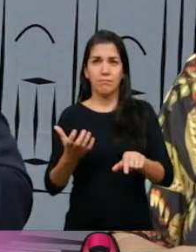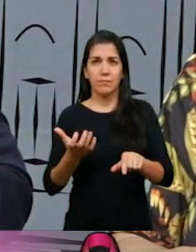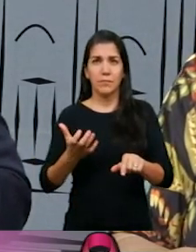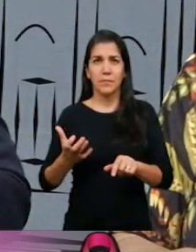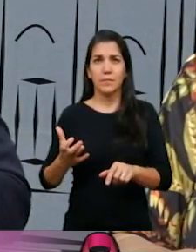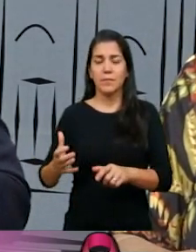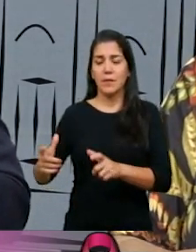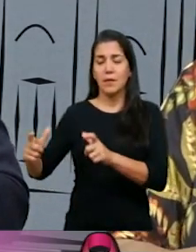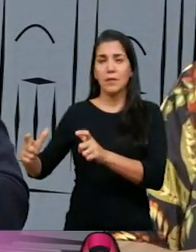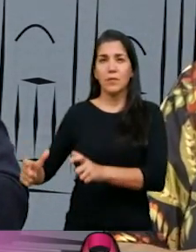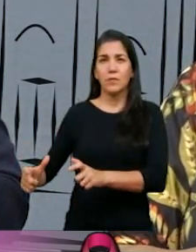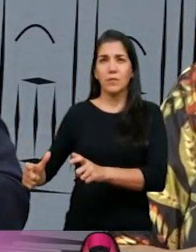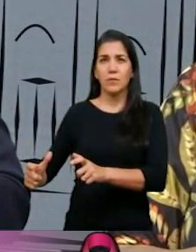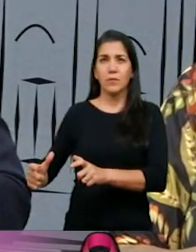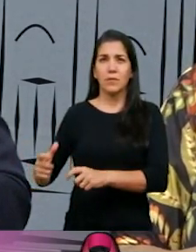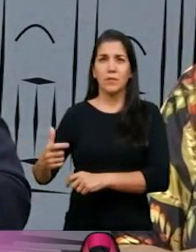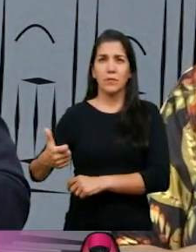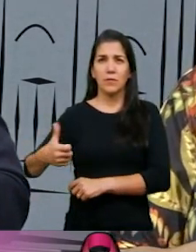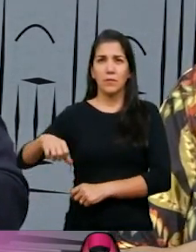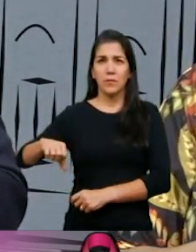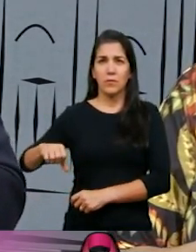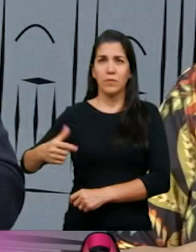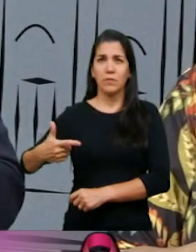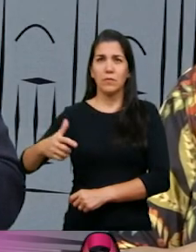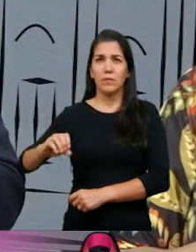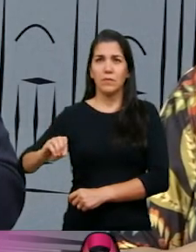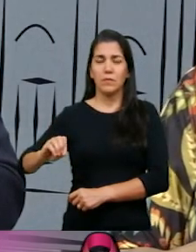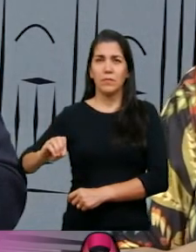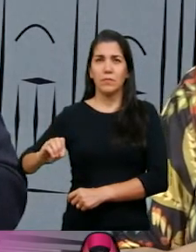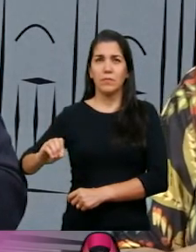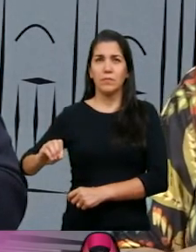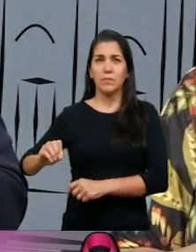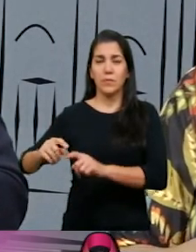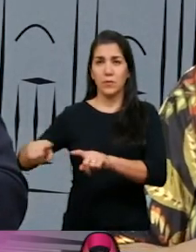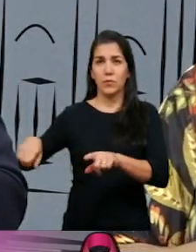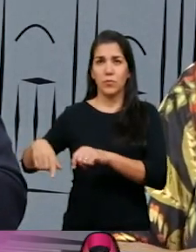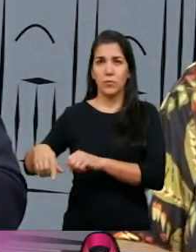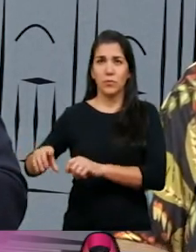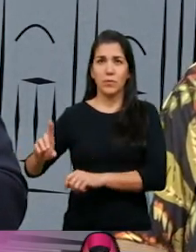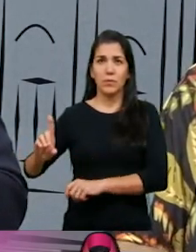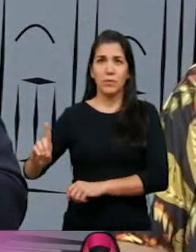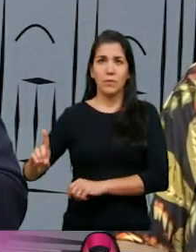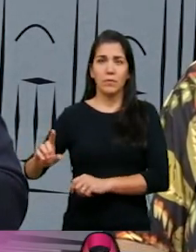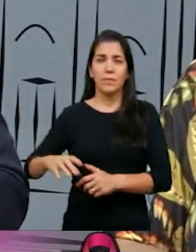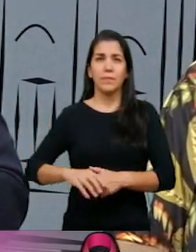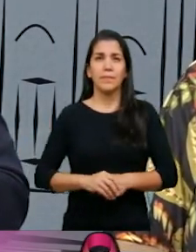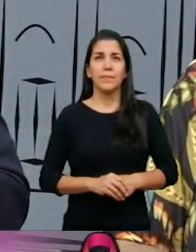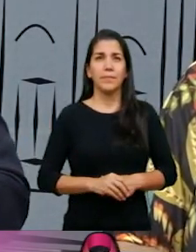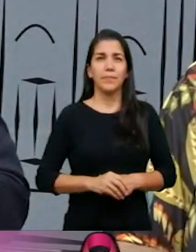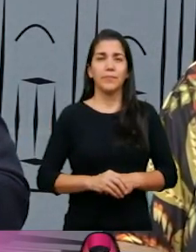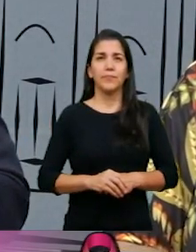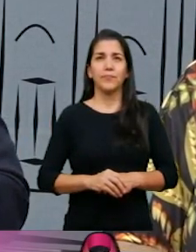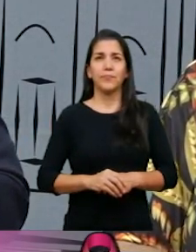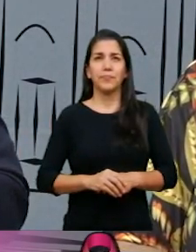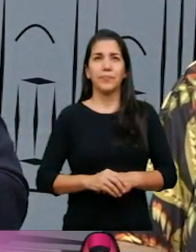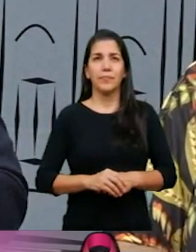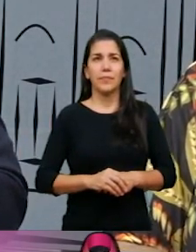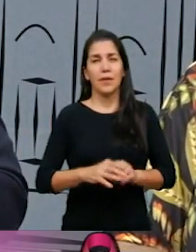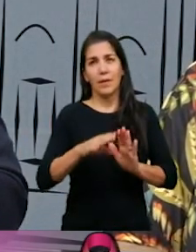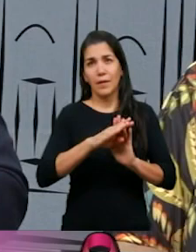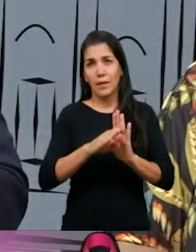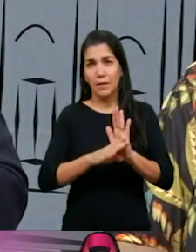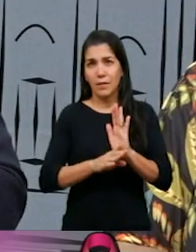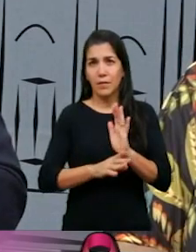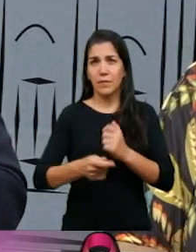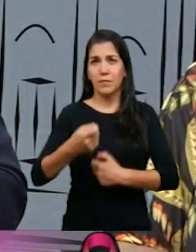lotes 19 e 20 da quadra D. Os requisitos administrativos visando a concessão foram